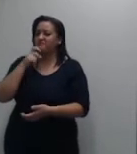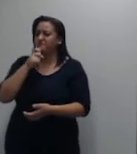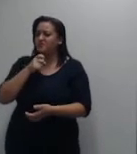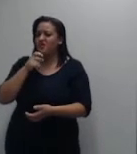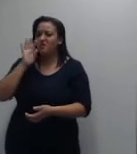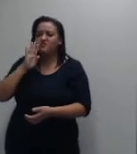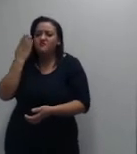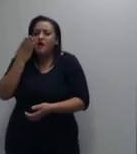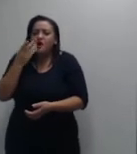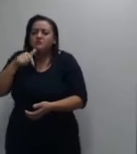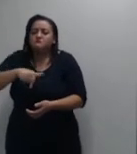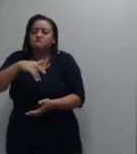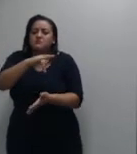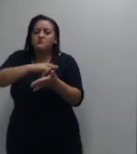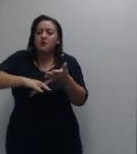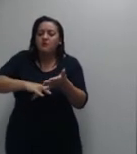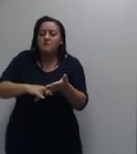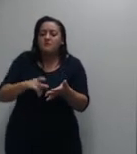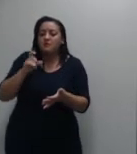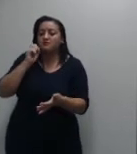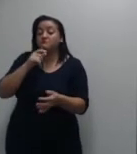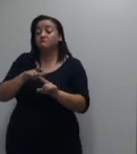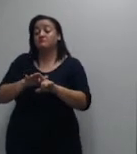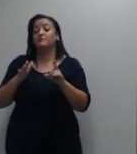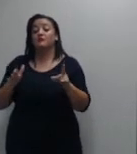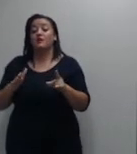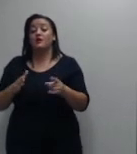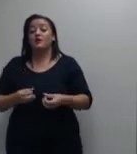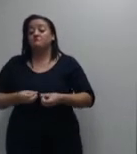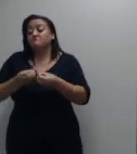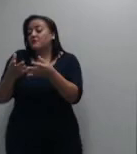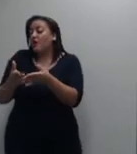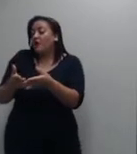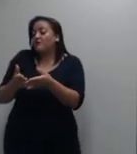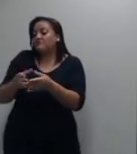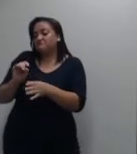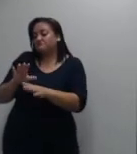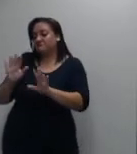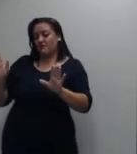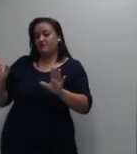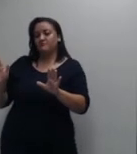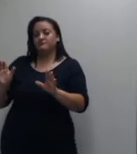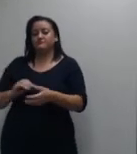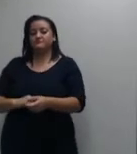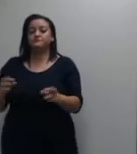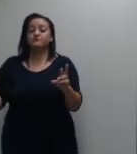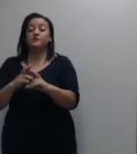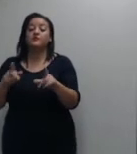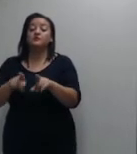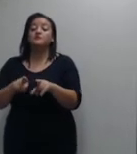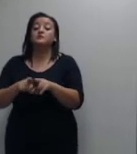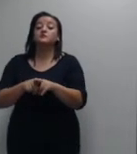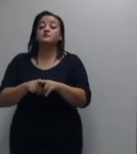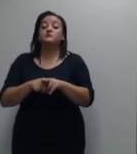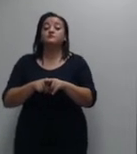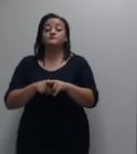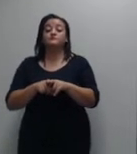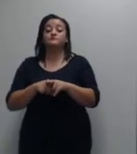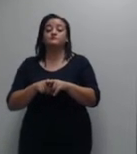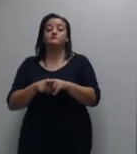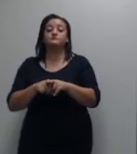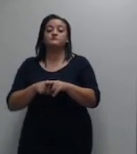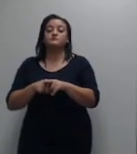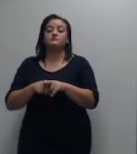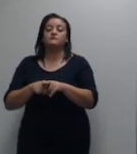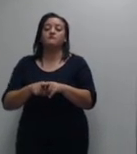essa série de Dom Pedro foi dada graciosamente com relação à a aquela